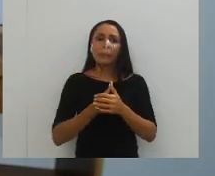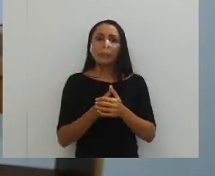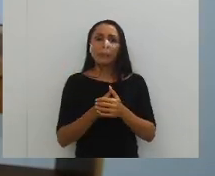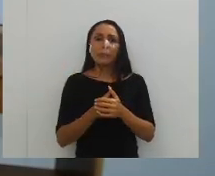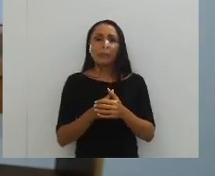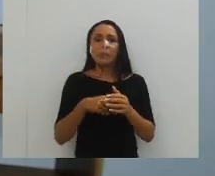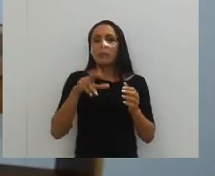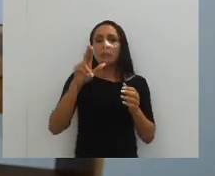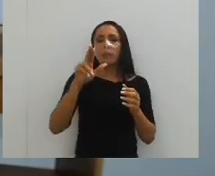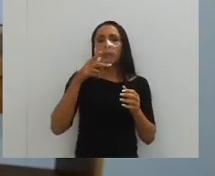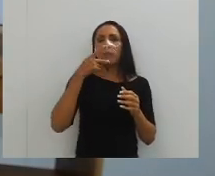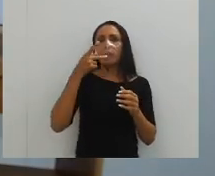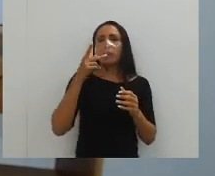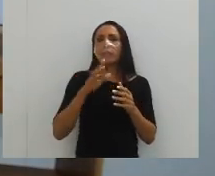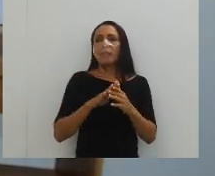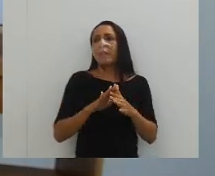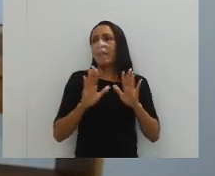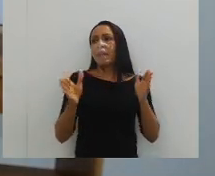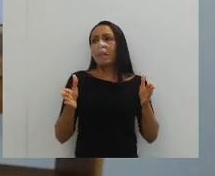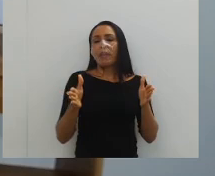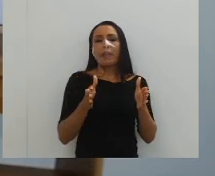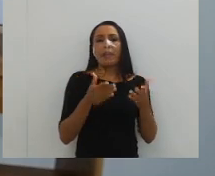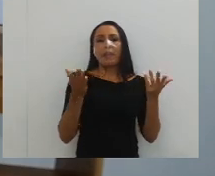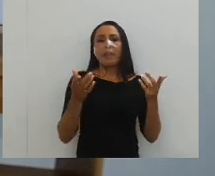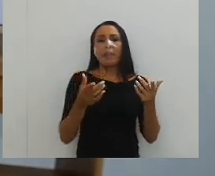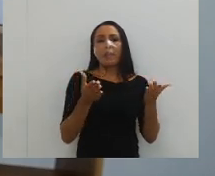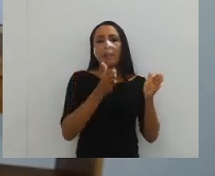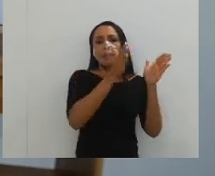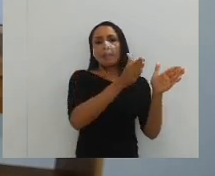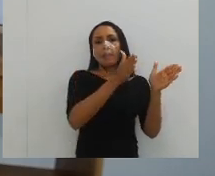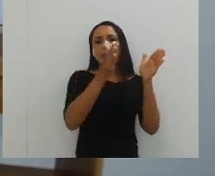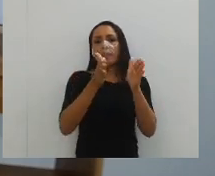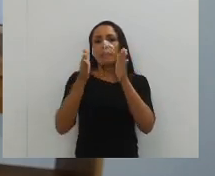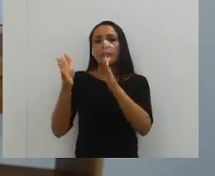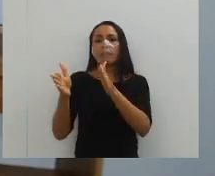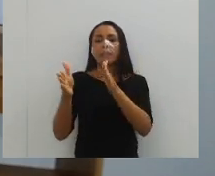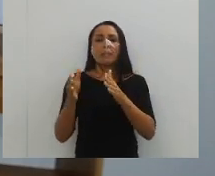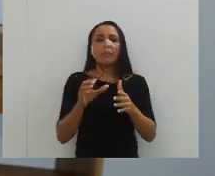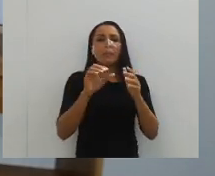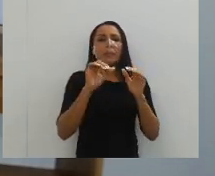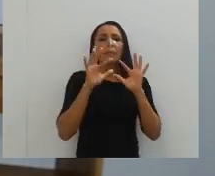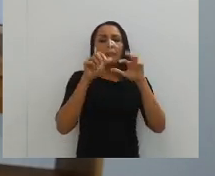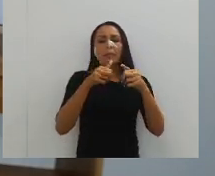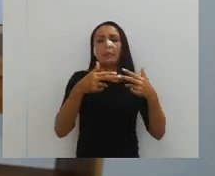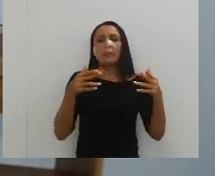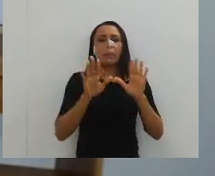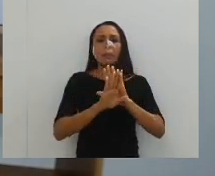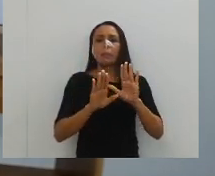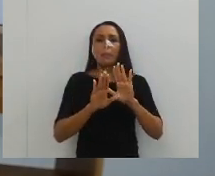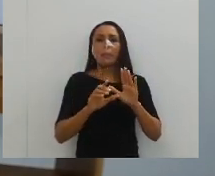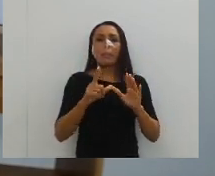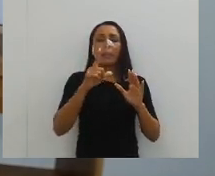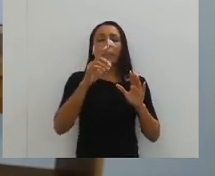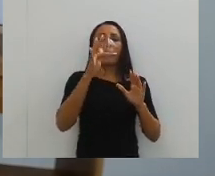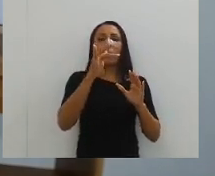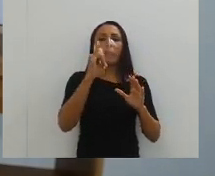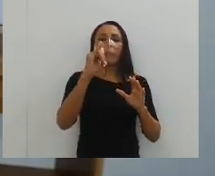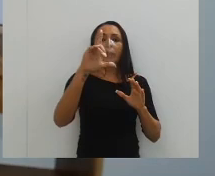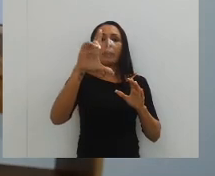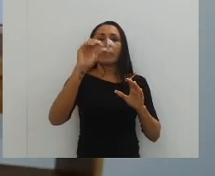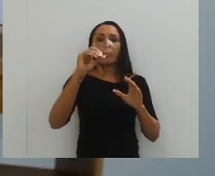você nunca vai dizer assim, é uma divisão de animal. Não, é um filo de animal. Agora, quando vocês